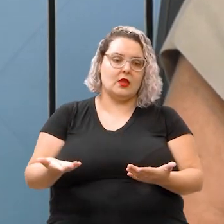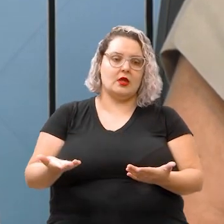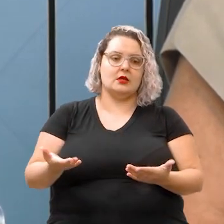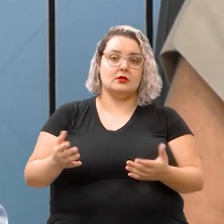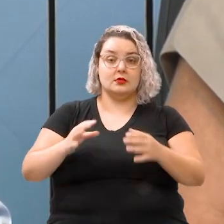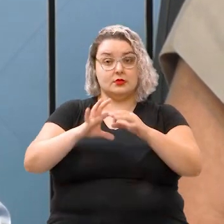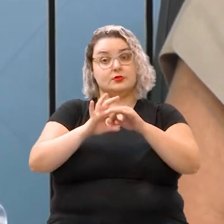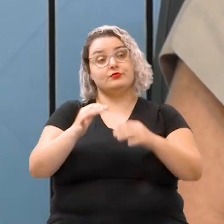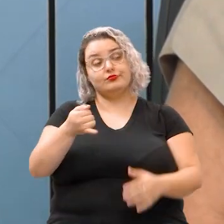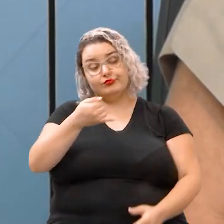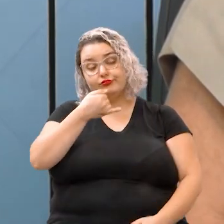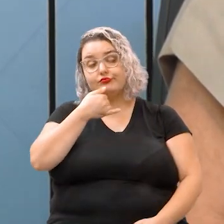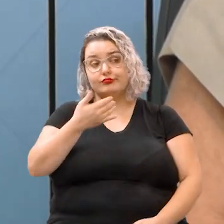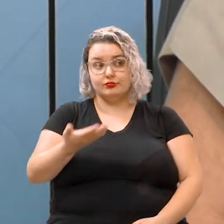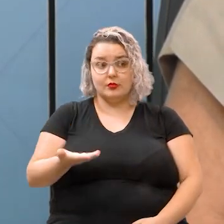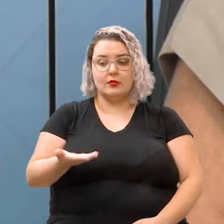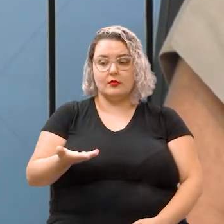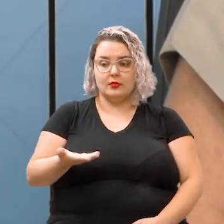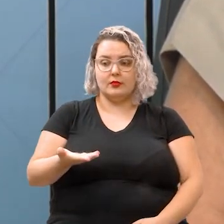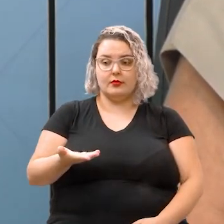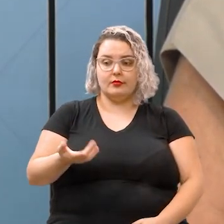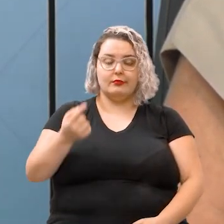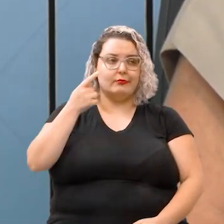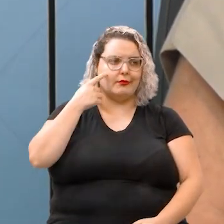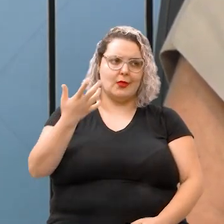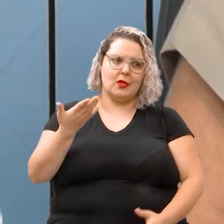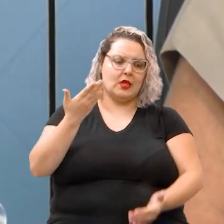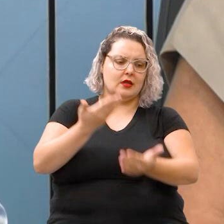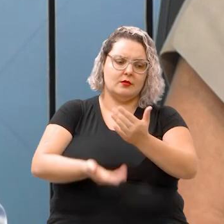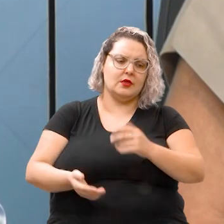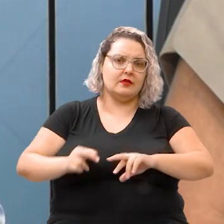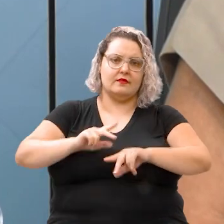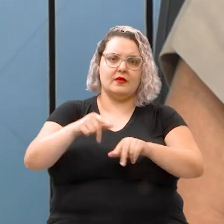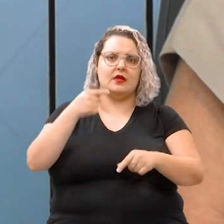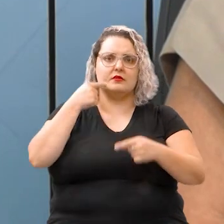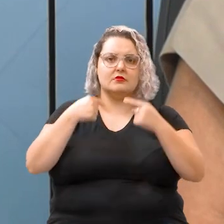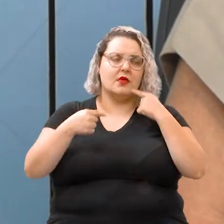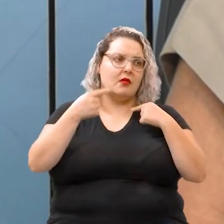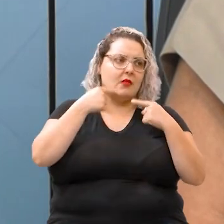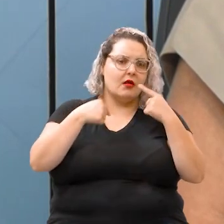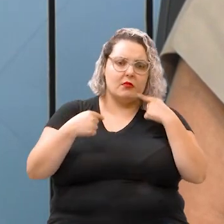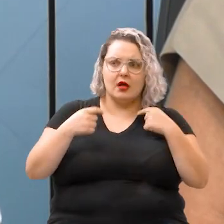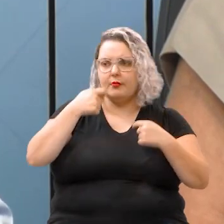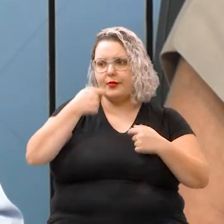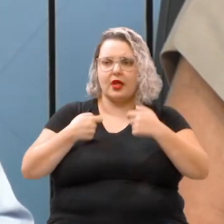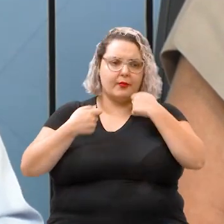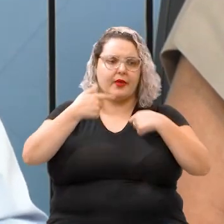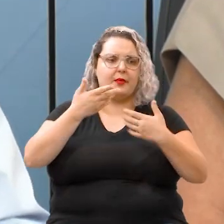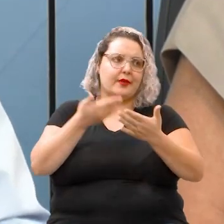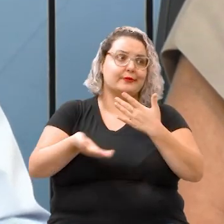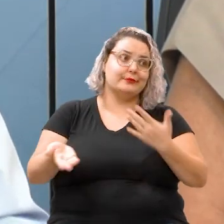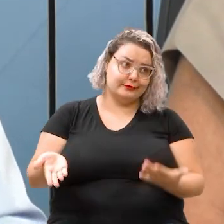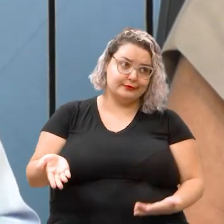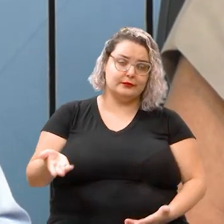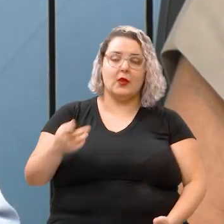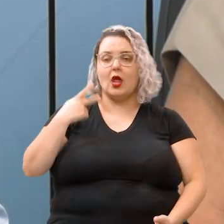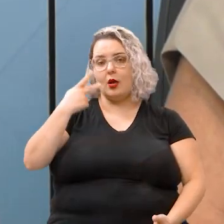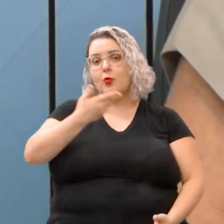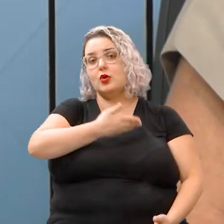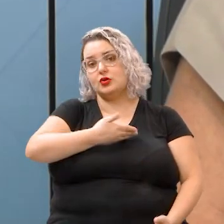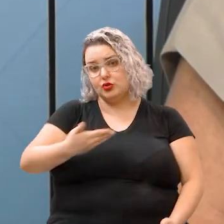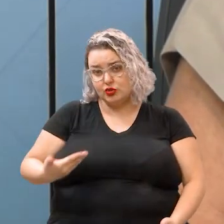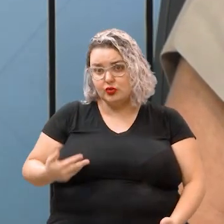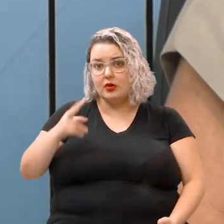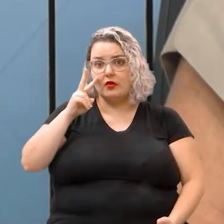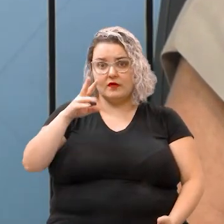nos deixa muito triste, né, que dirá você perder vários e vários dentes, mas as políticas públicas, como a gente tem visto